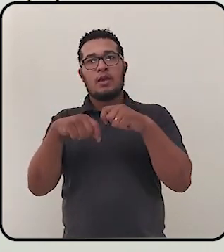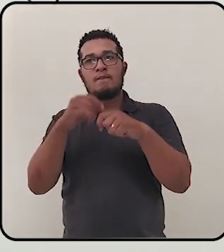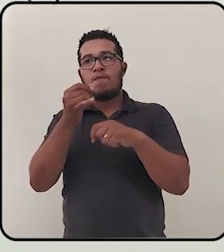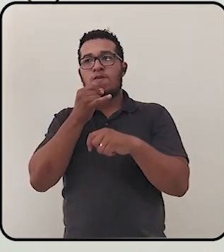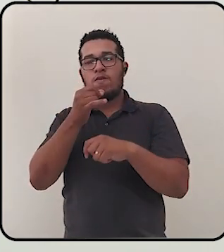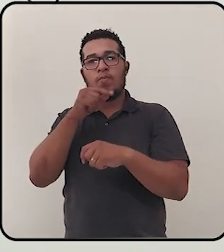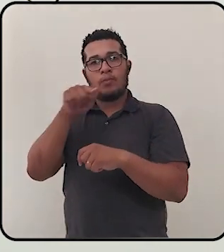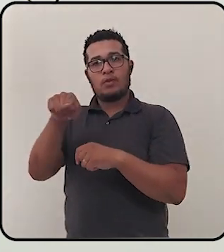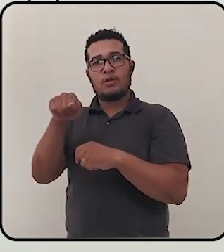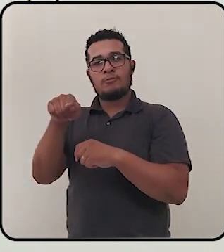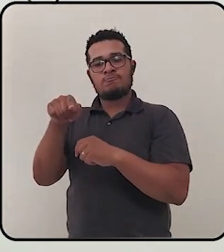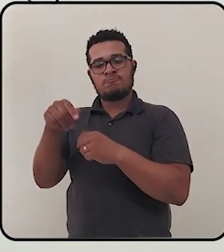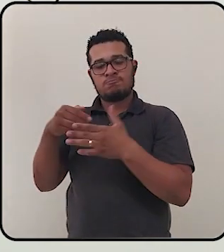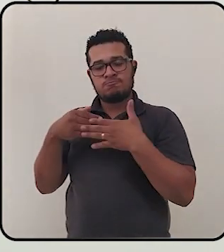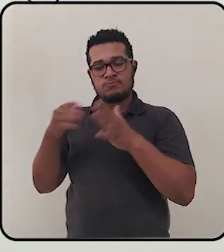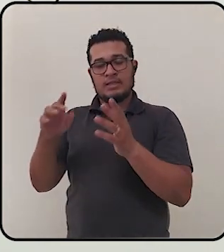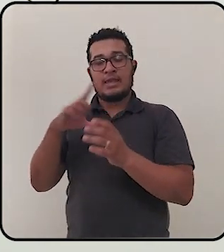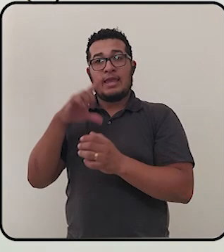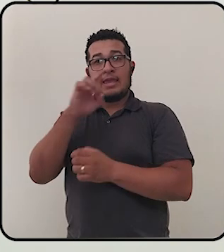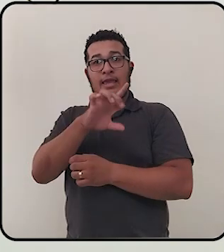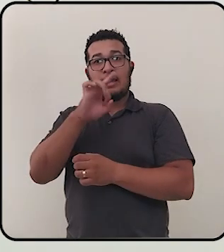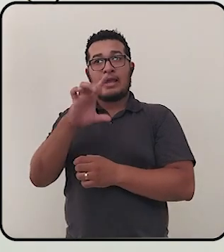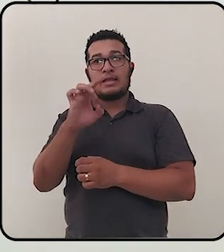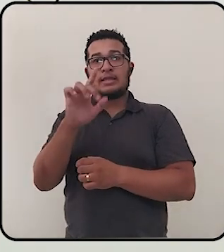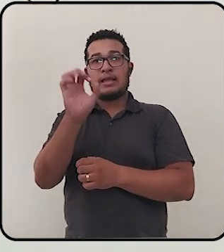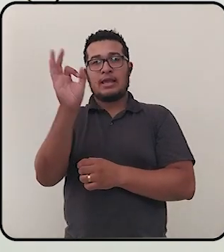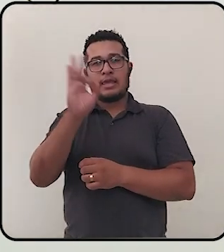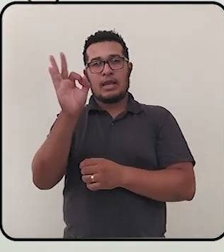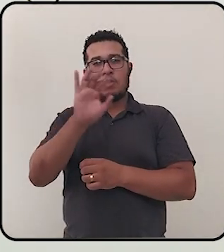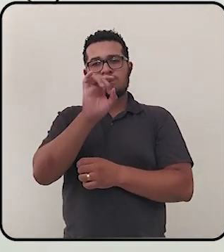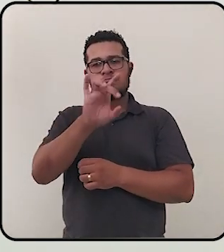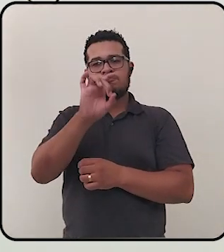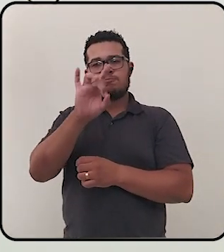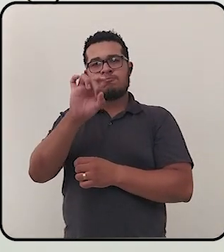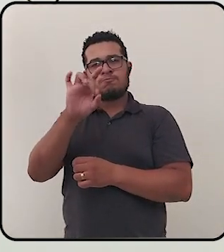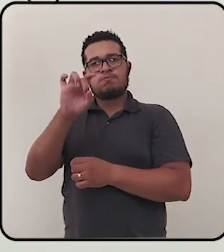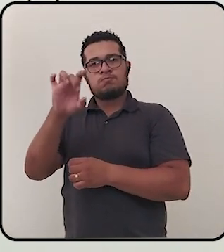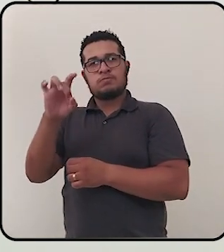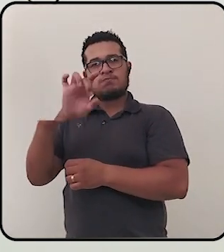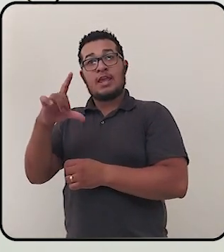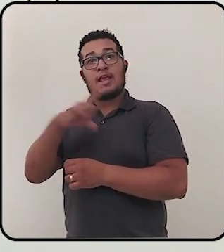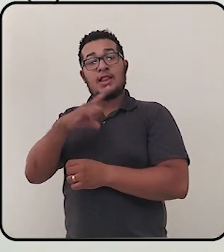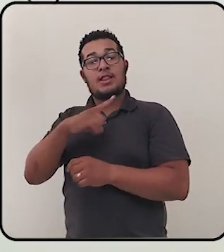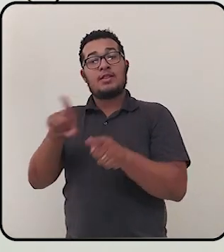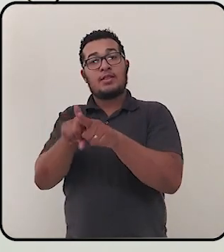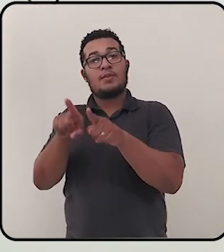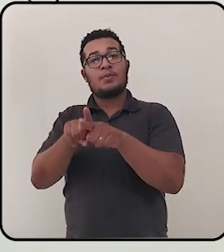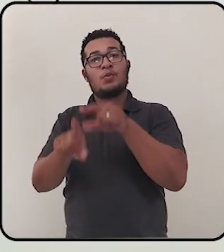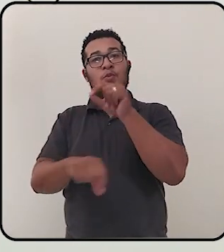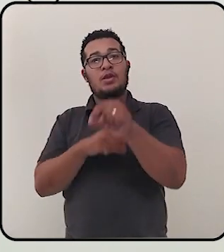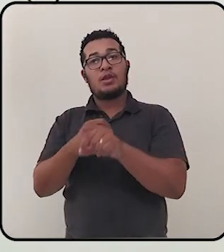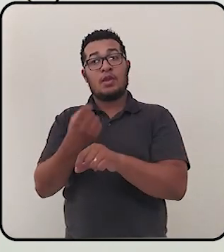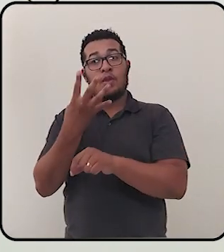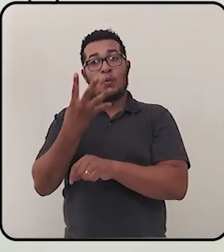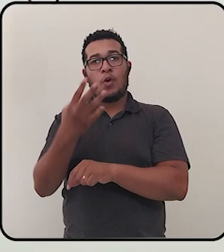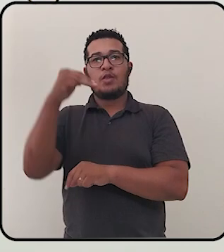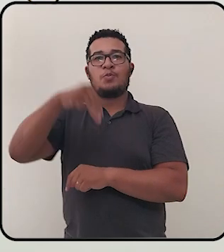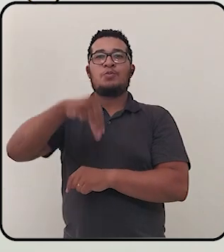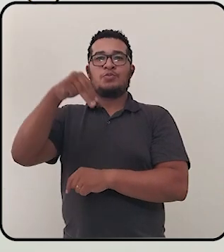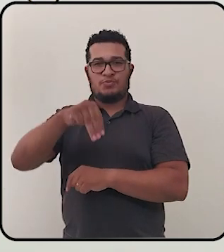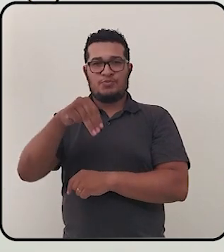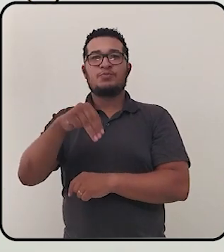simplifico por 15, eu vou ter, a partir desta, que a cada grau na